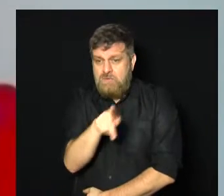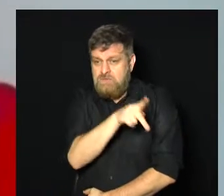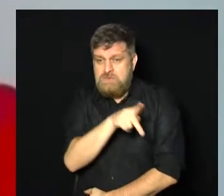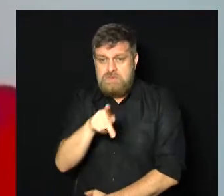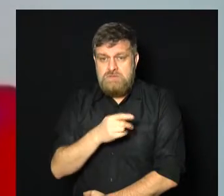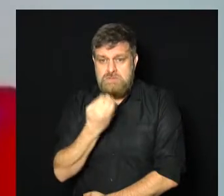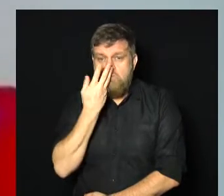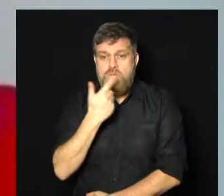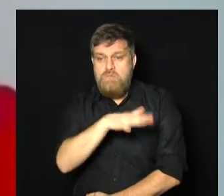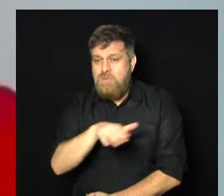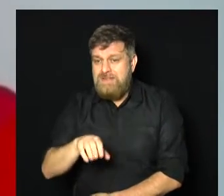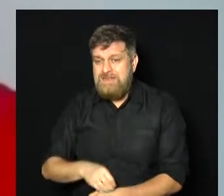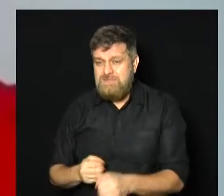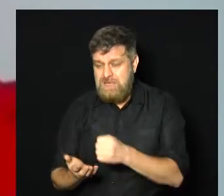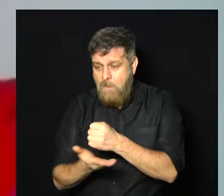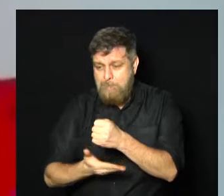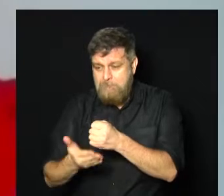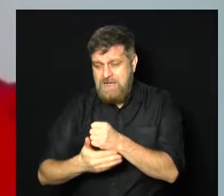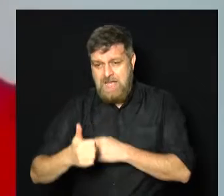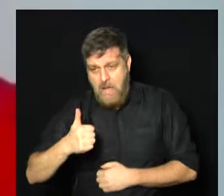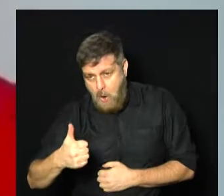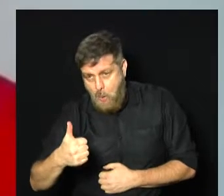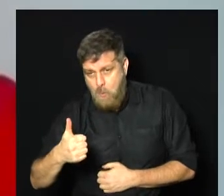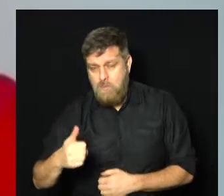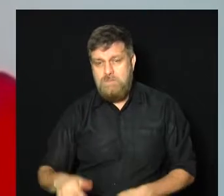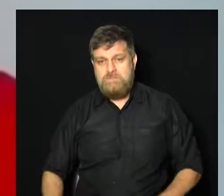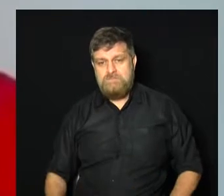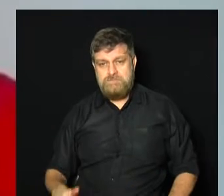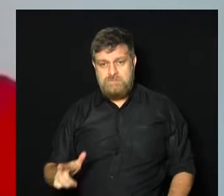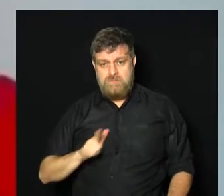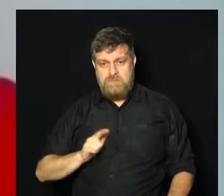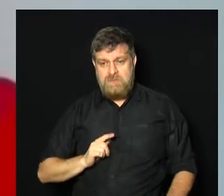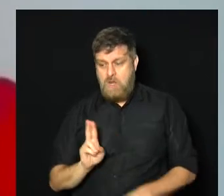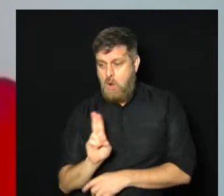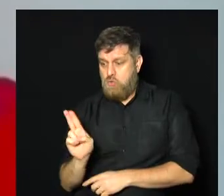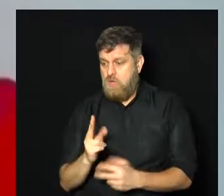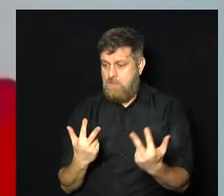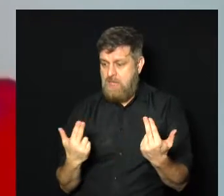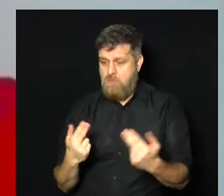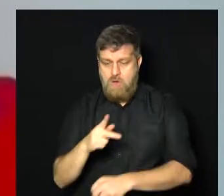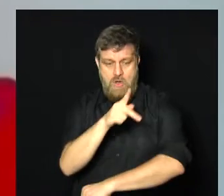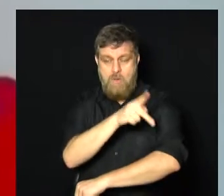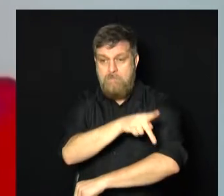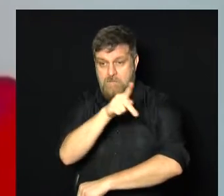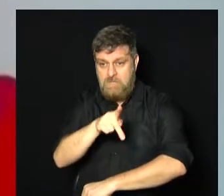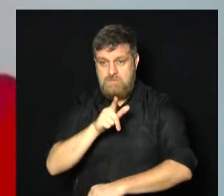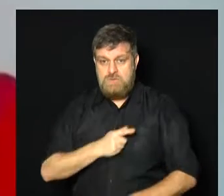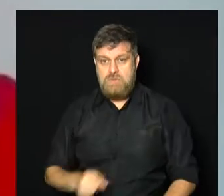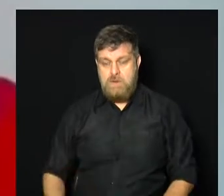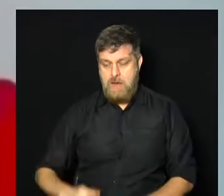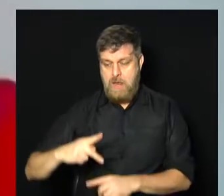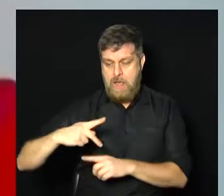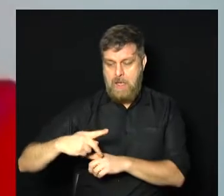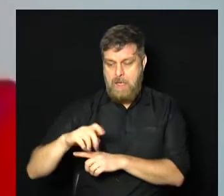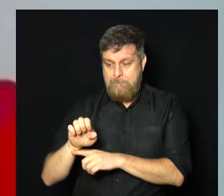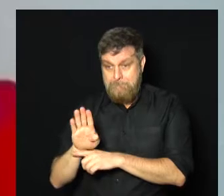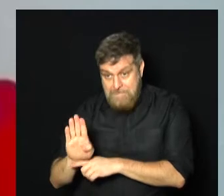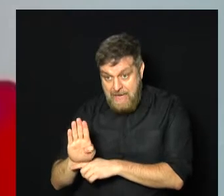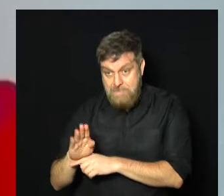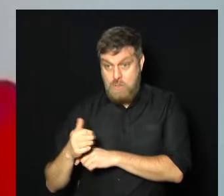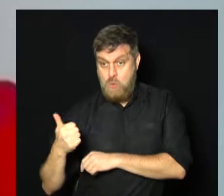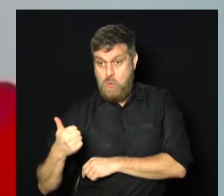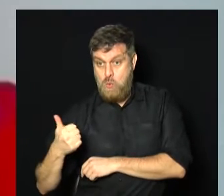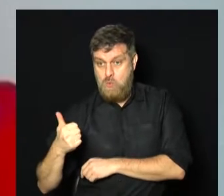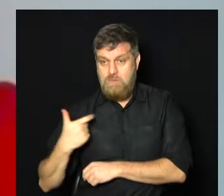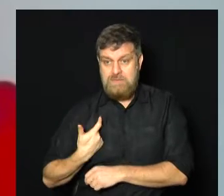de educação básica 1, né, que é a nomenclatura das professoras de educação infantil, PEB 1. As atribuições